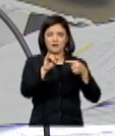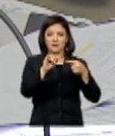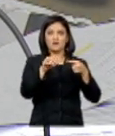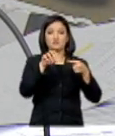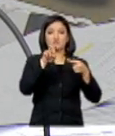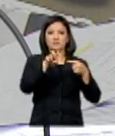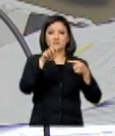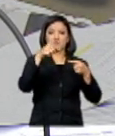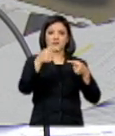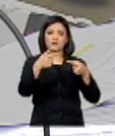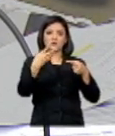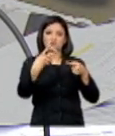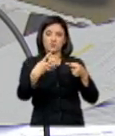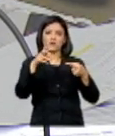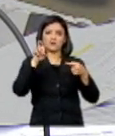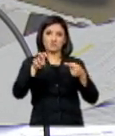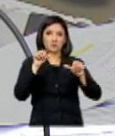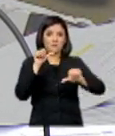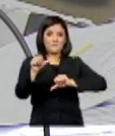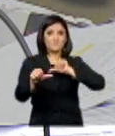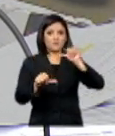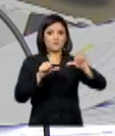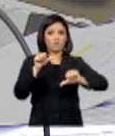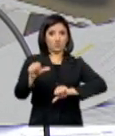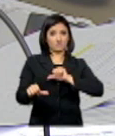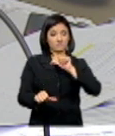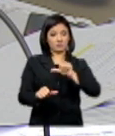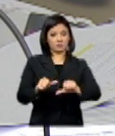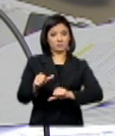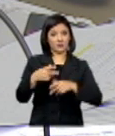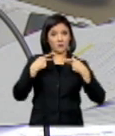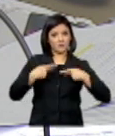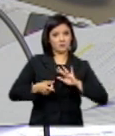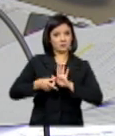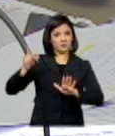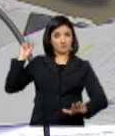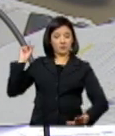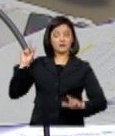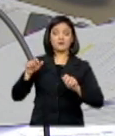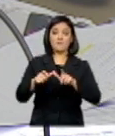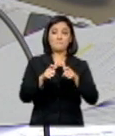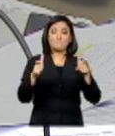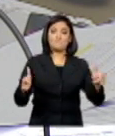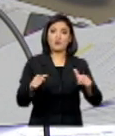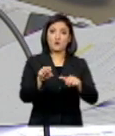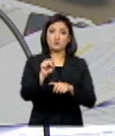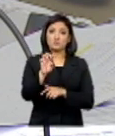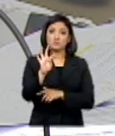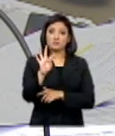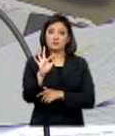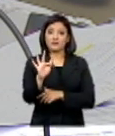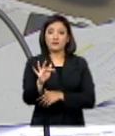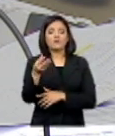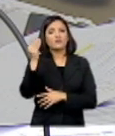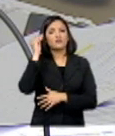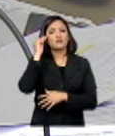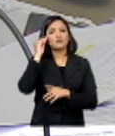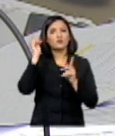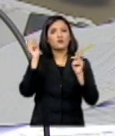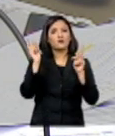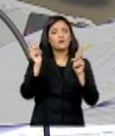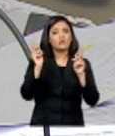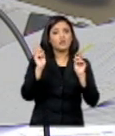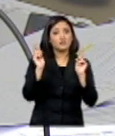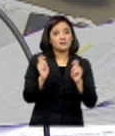posicionamento antigo é o a maioria do supremo entendeu por ampliar a competência concorrente